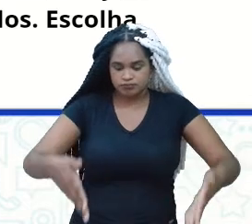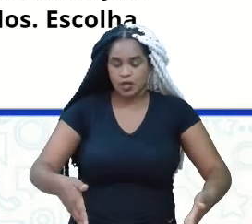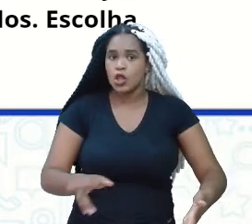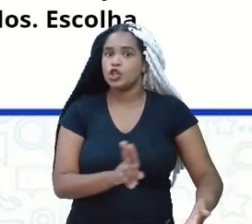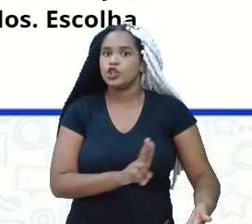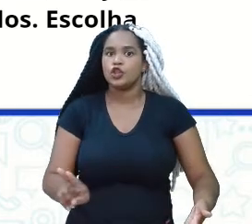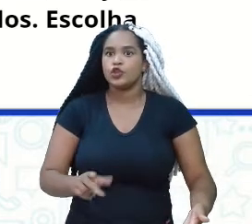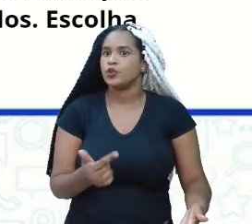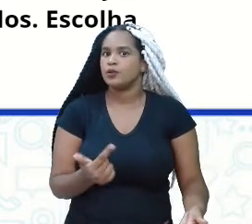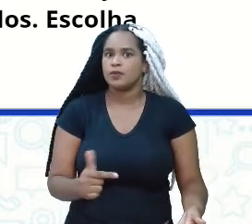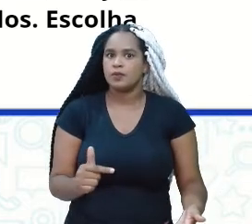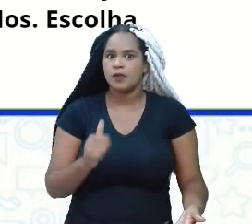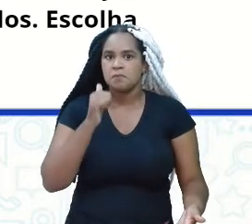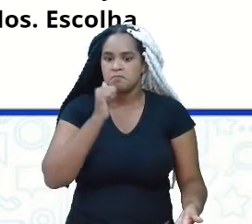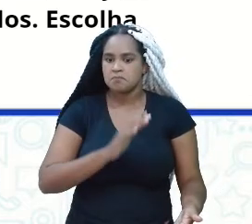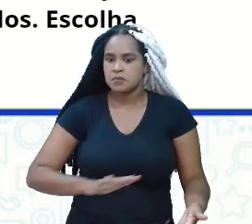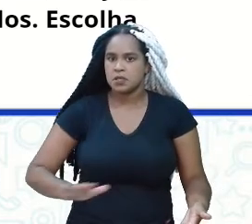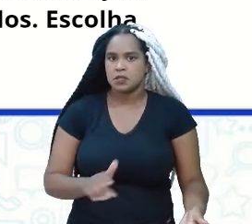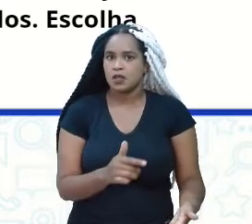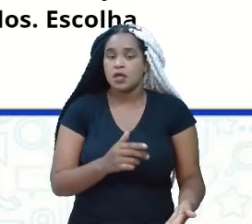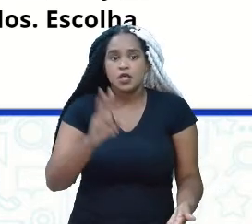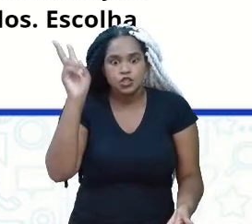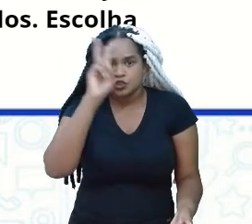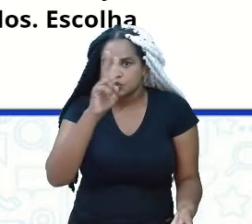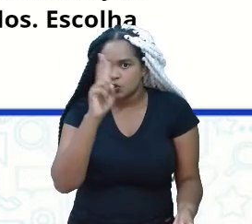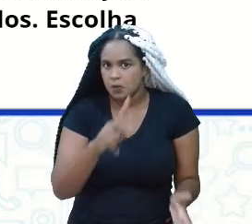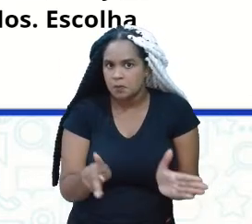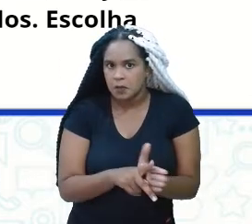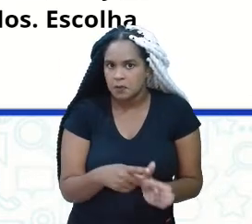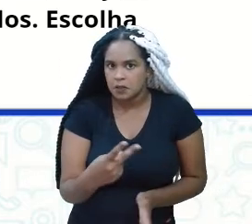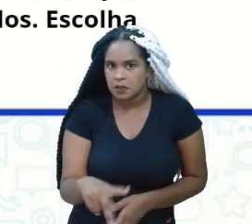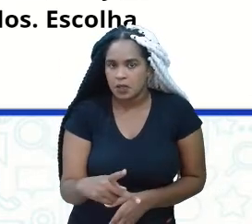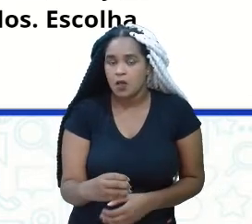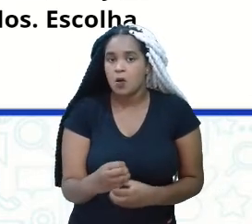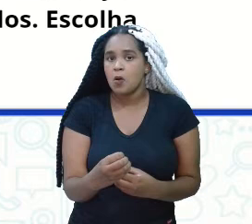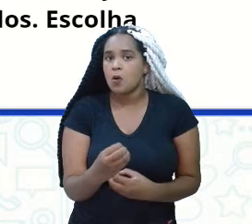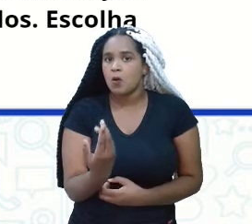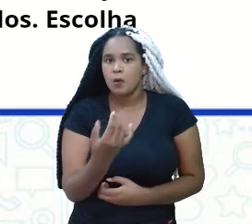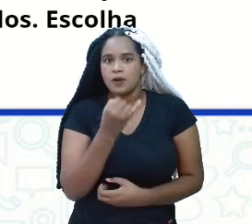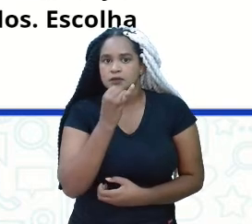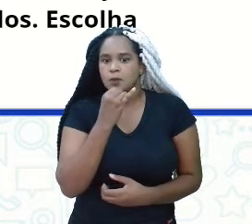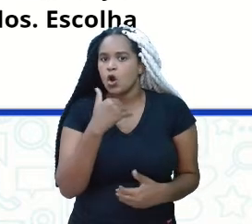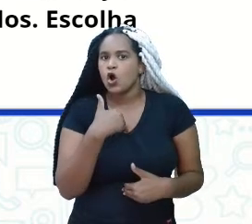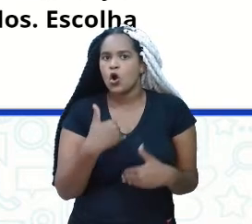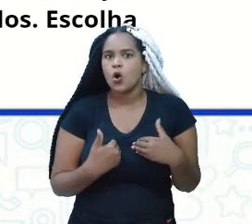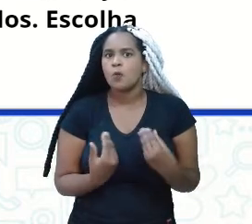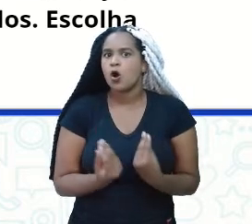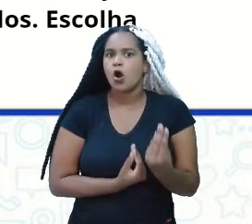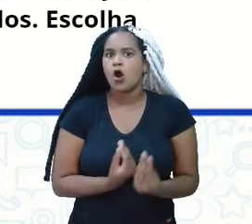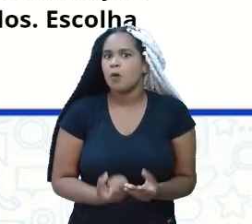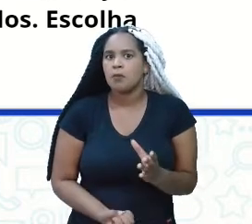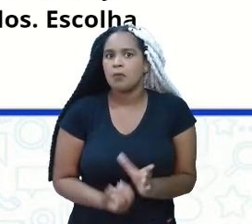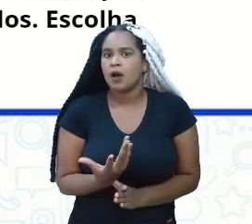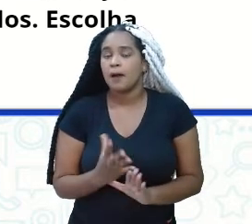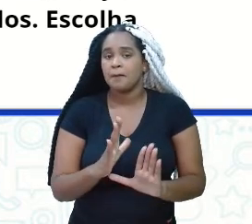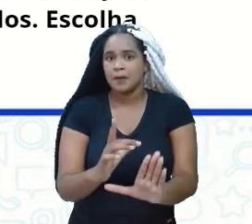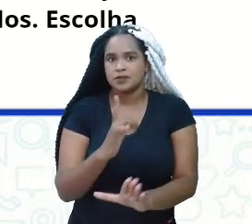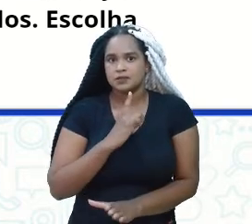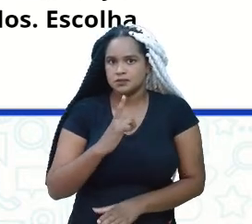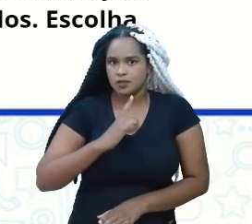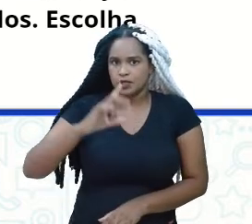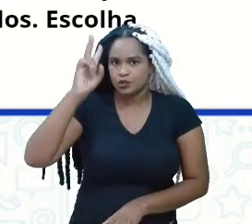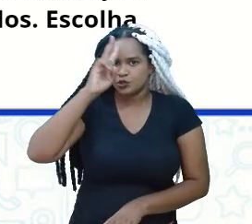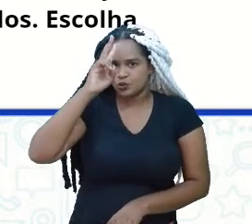ao certo qual a história dela ou como o corpo foi enterrado ali. Há relatos, porém, de